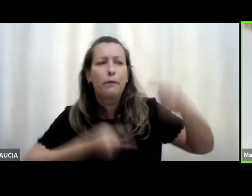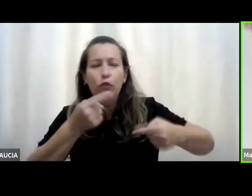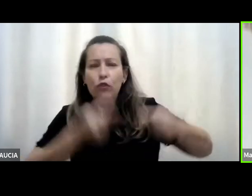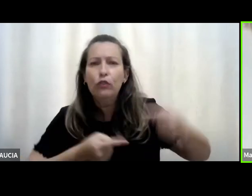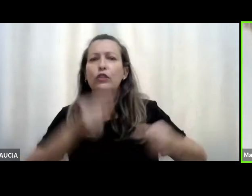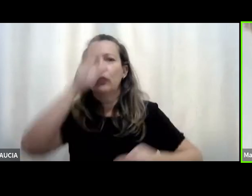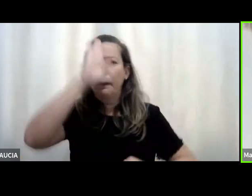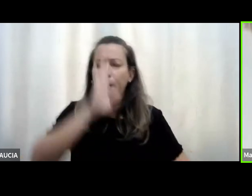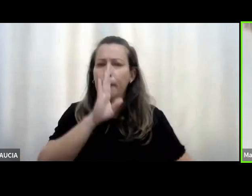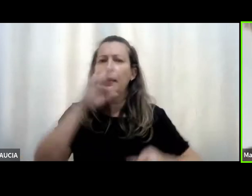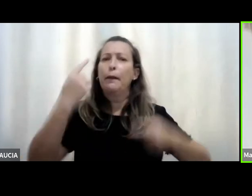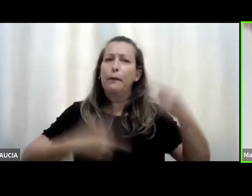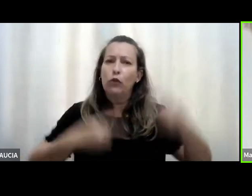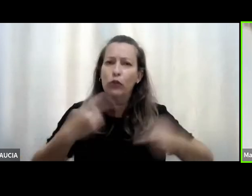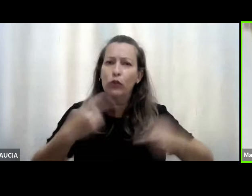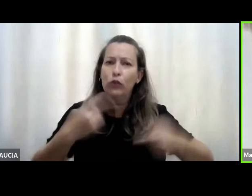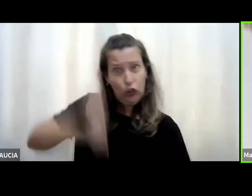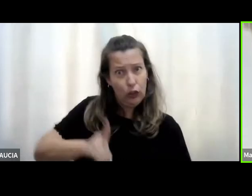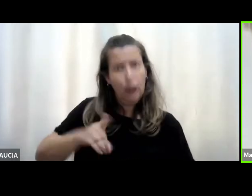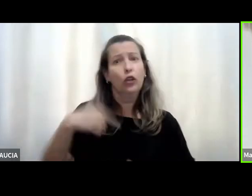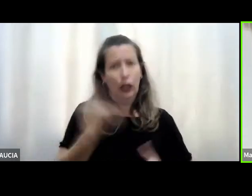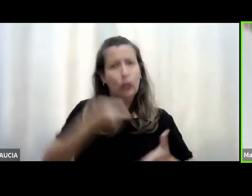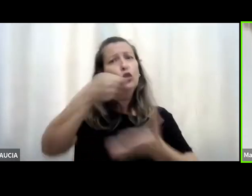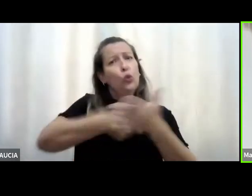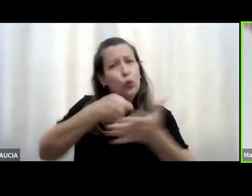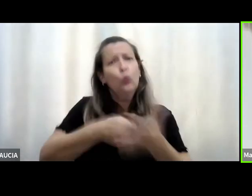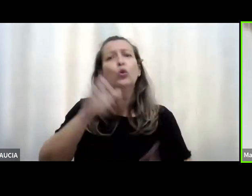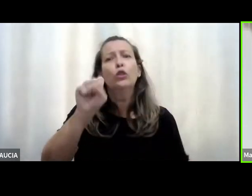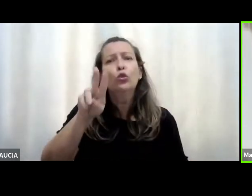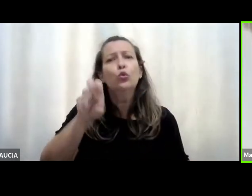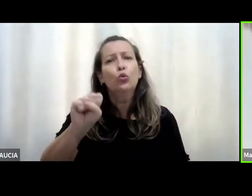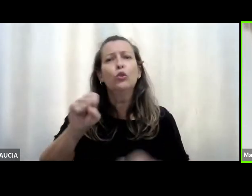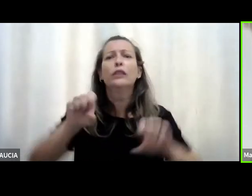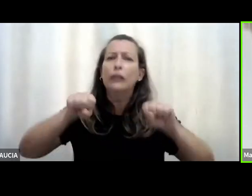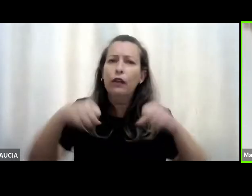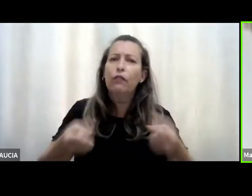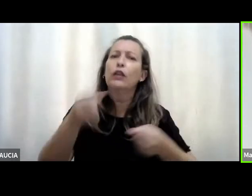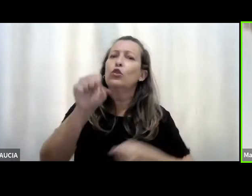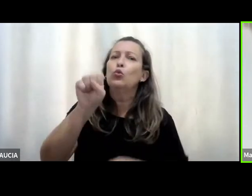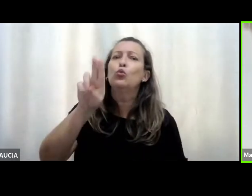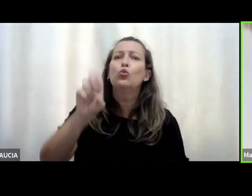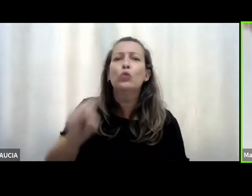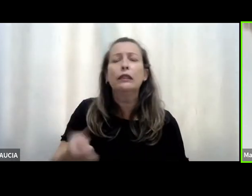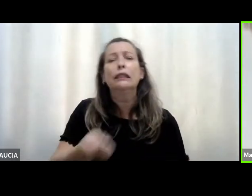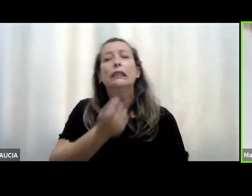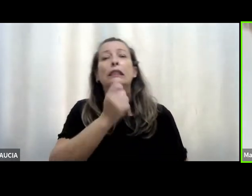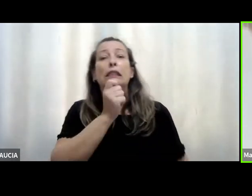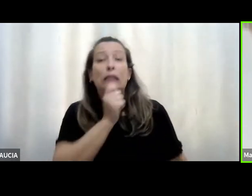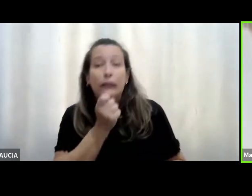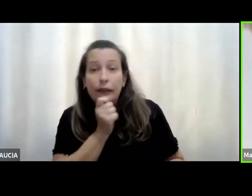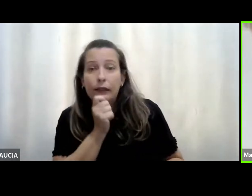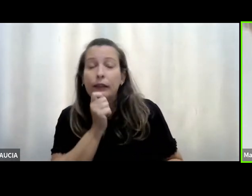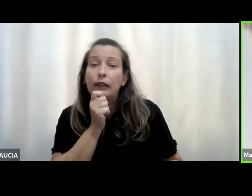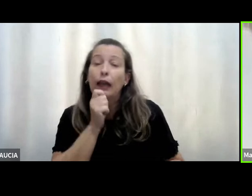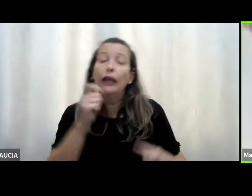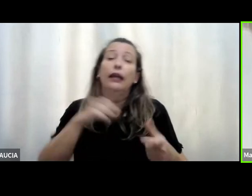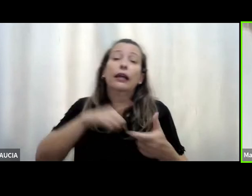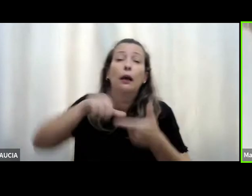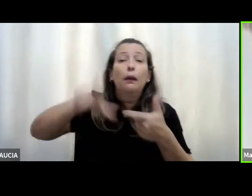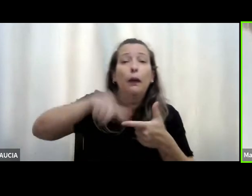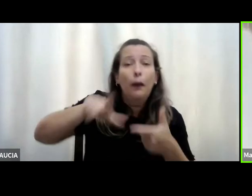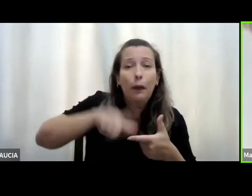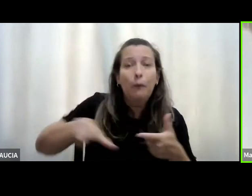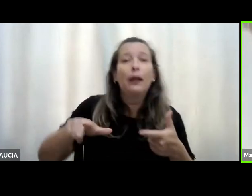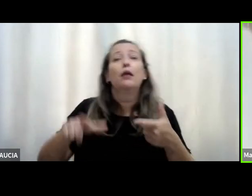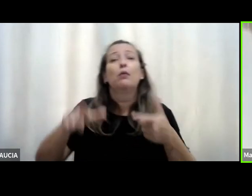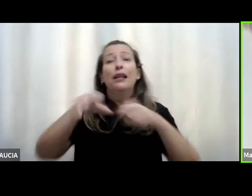direitos, como é que a gente luta pelo SUS e defende o SUS sem cair nessa dicotomia, nessa fragmentação